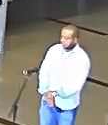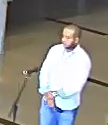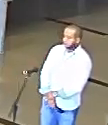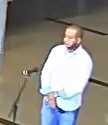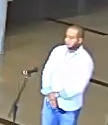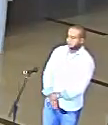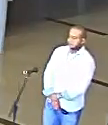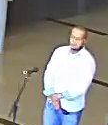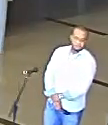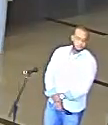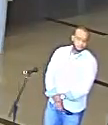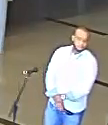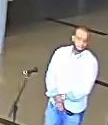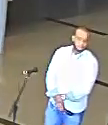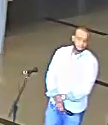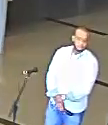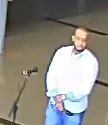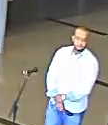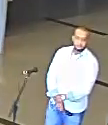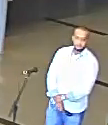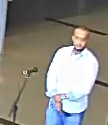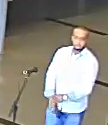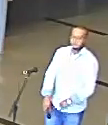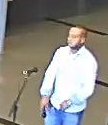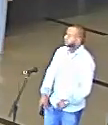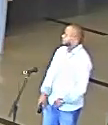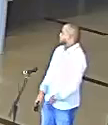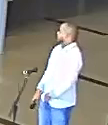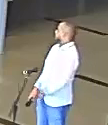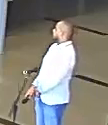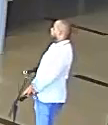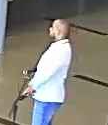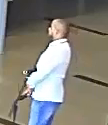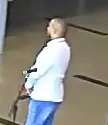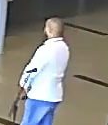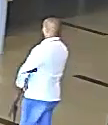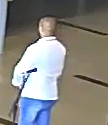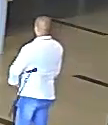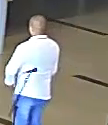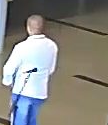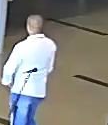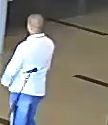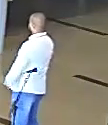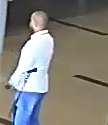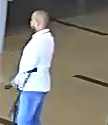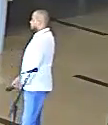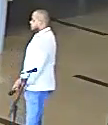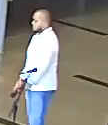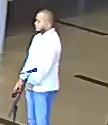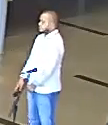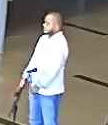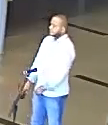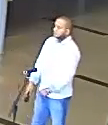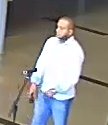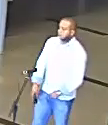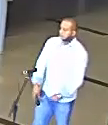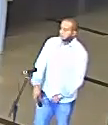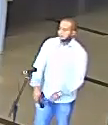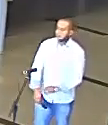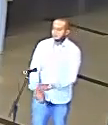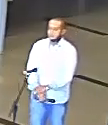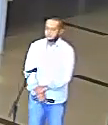vou poder dar continuidade a essa presidência tenho que ir para outra reunião mas ela será muito bem presidida pelo Deputado Betão quero